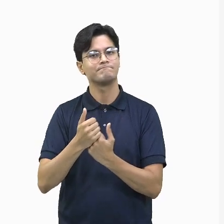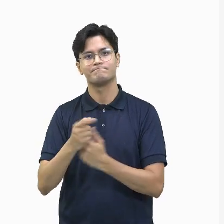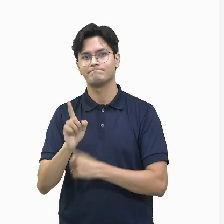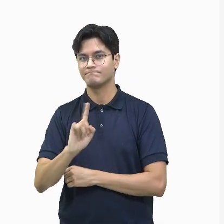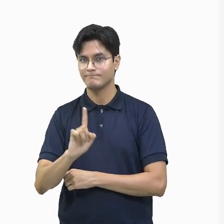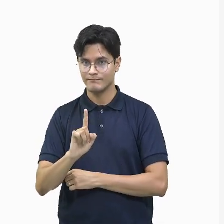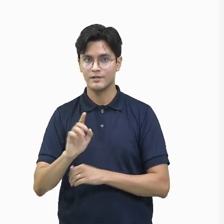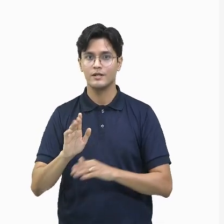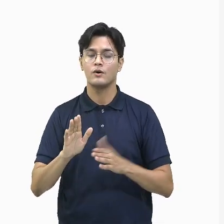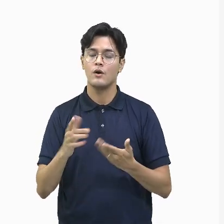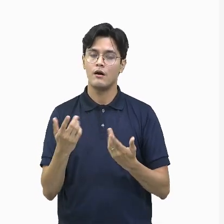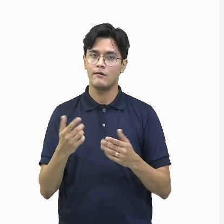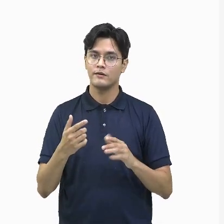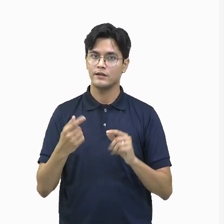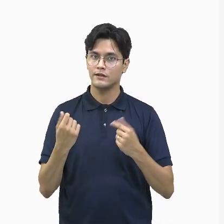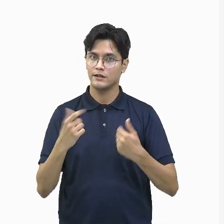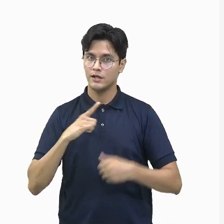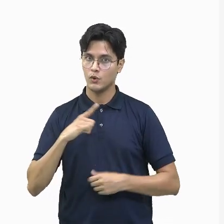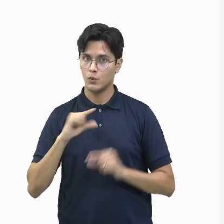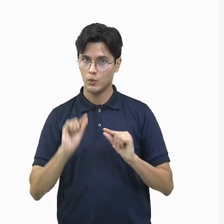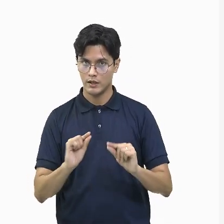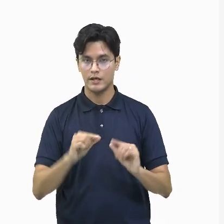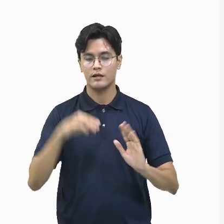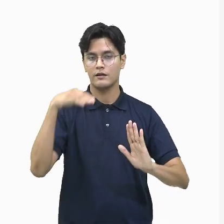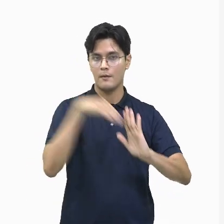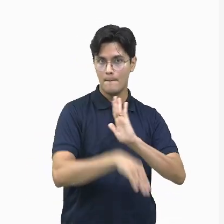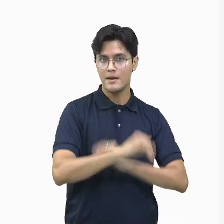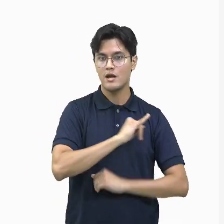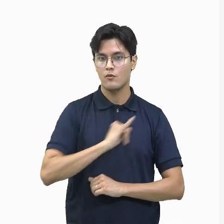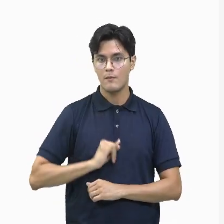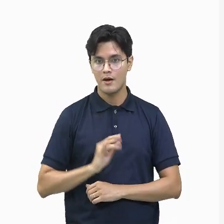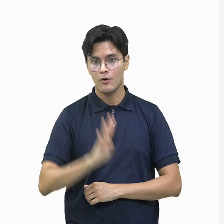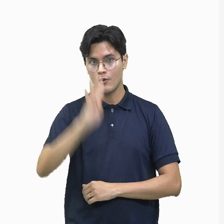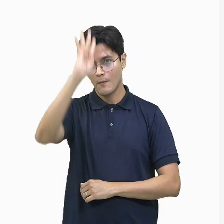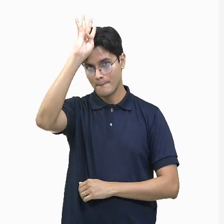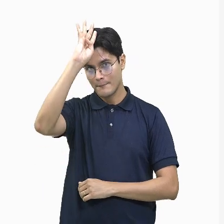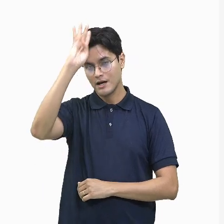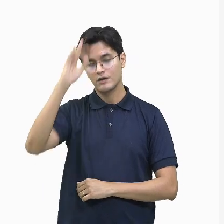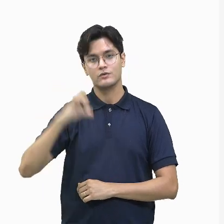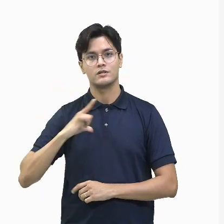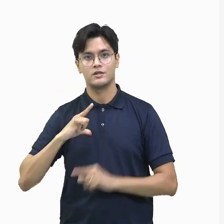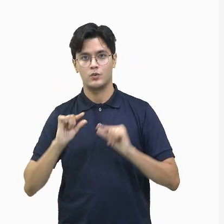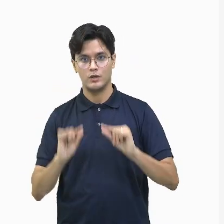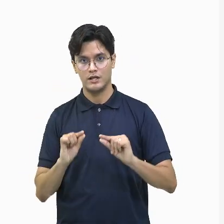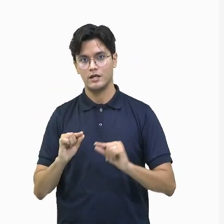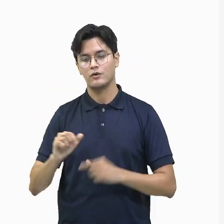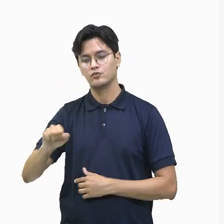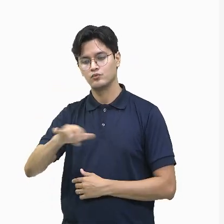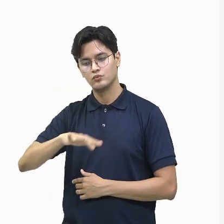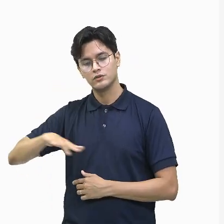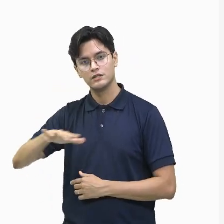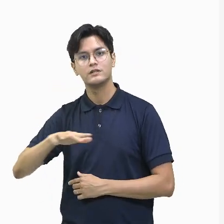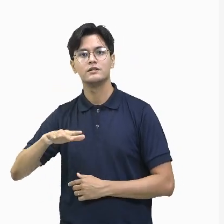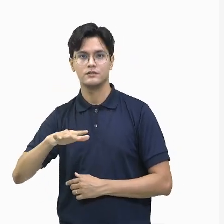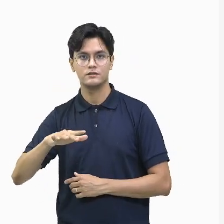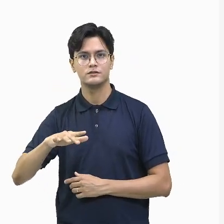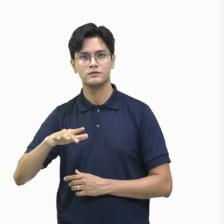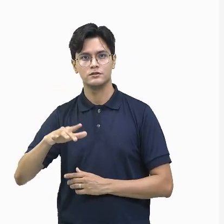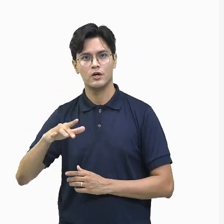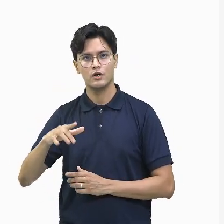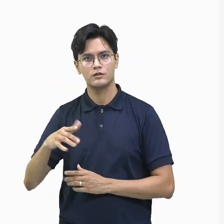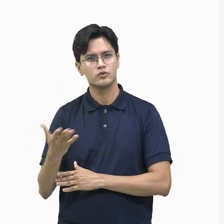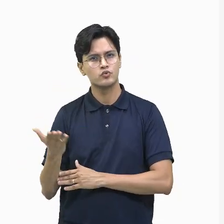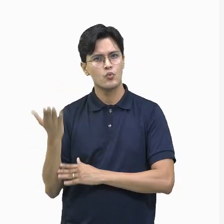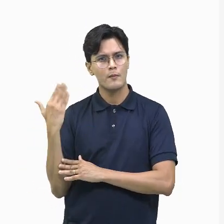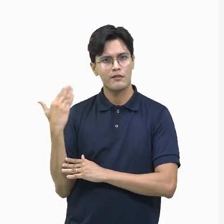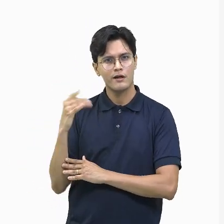queda do Império Romano, você teve, em vez disso, o território do antigo império